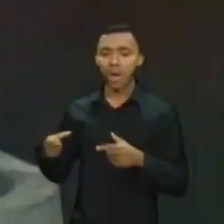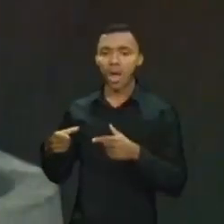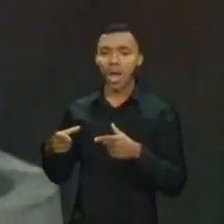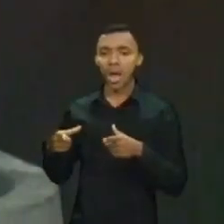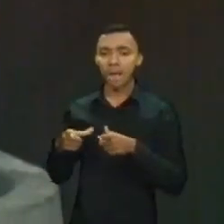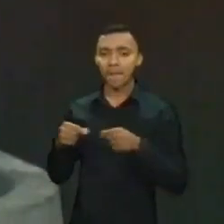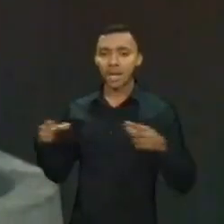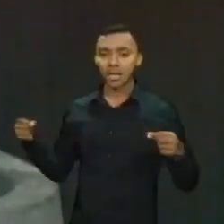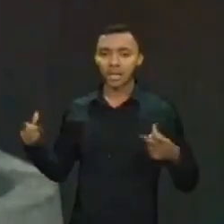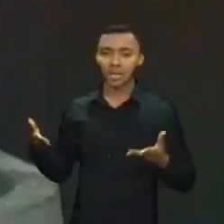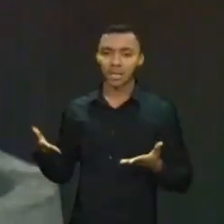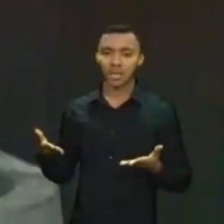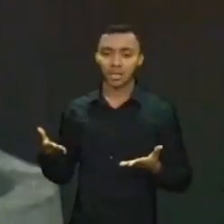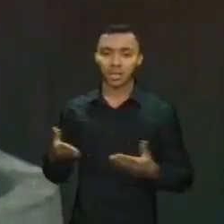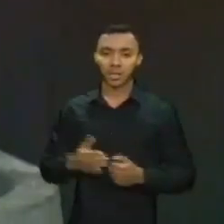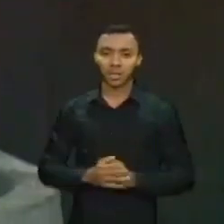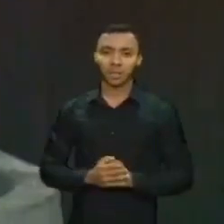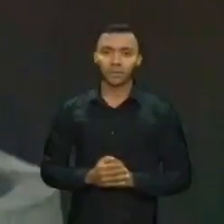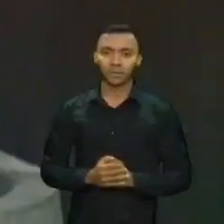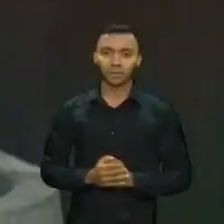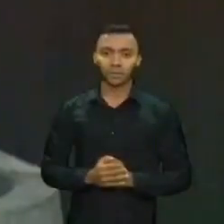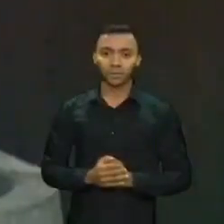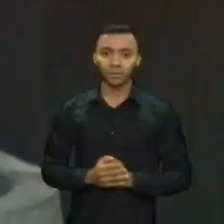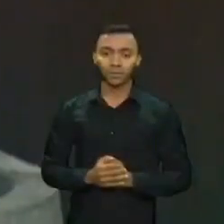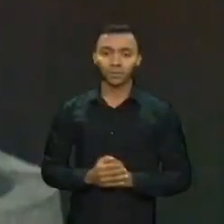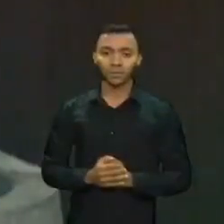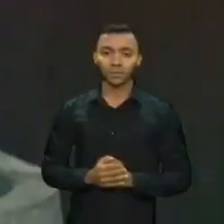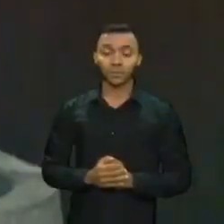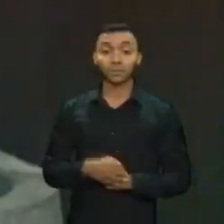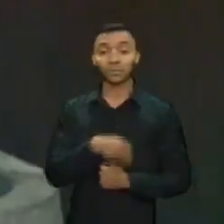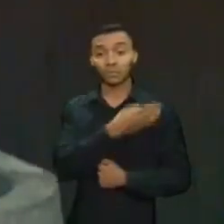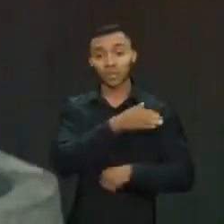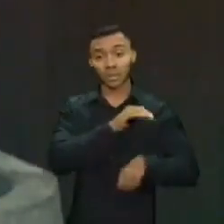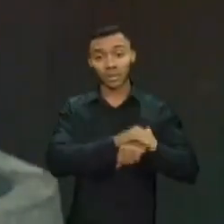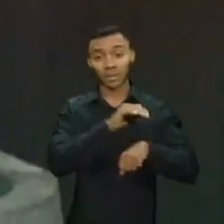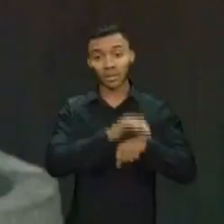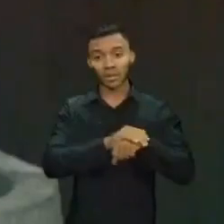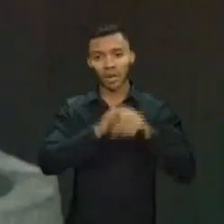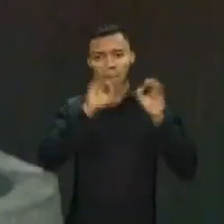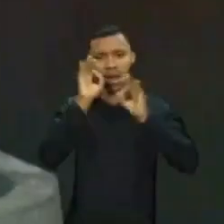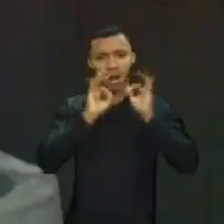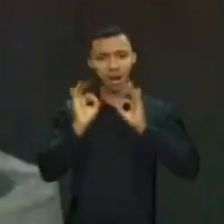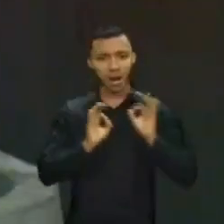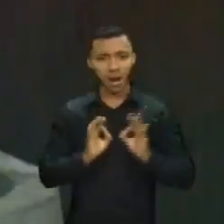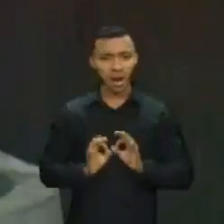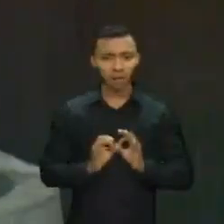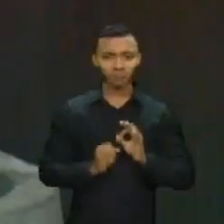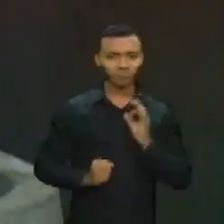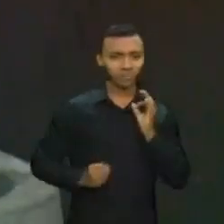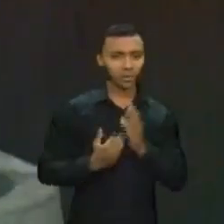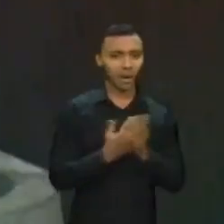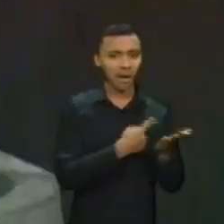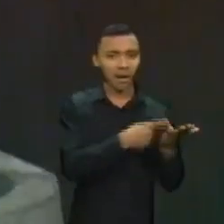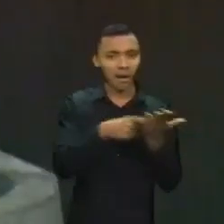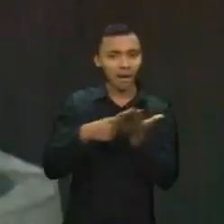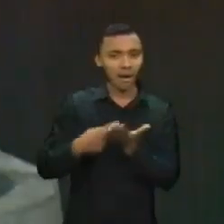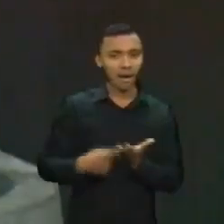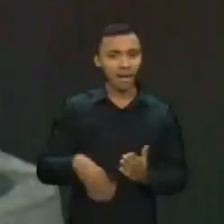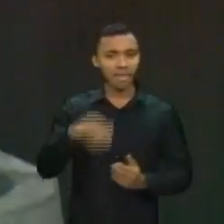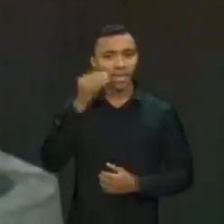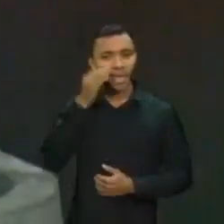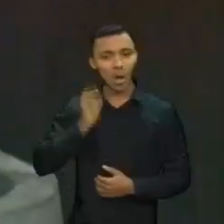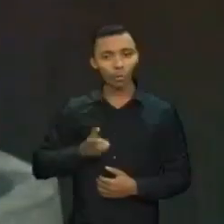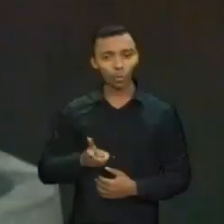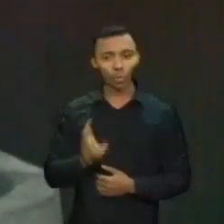em Brasília, e que ele planta o caos para tentar colher as condições de se manter no poder. Por